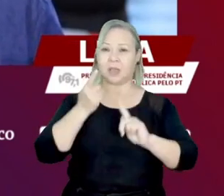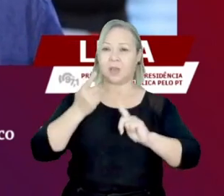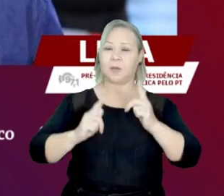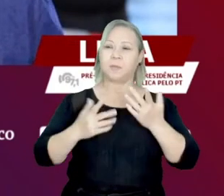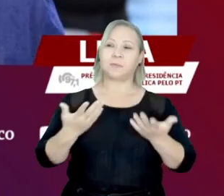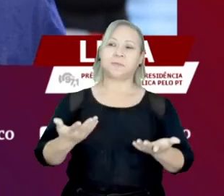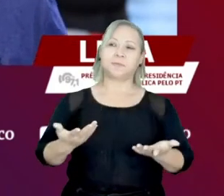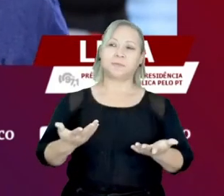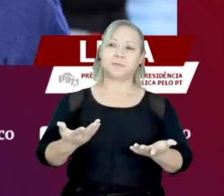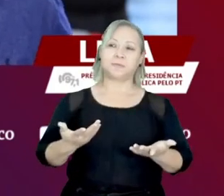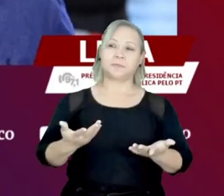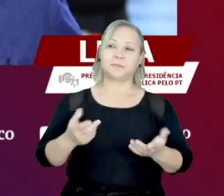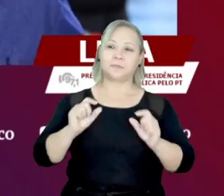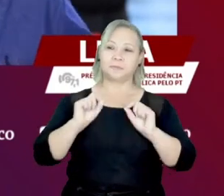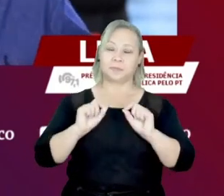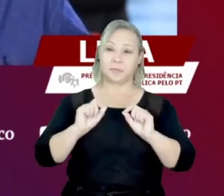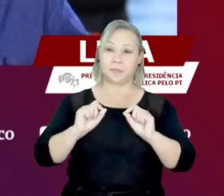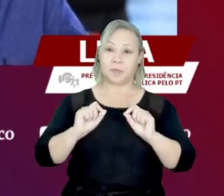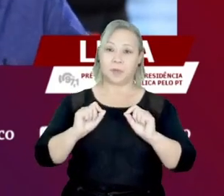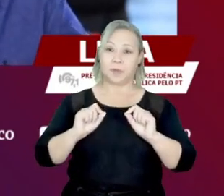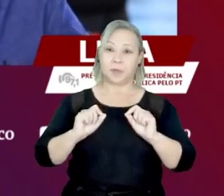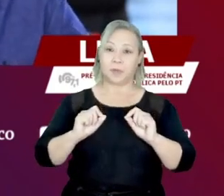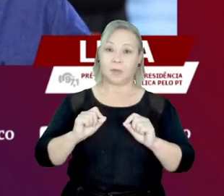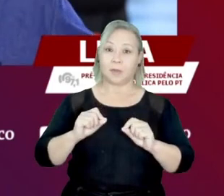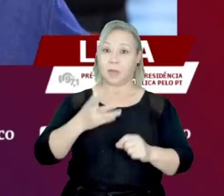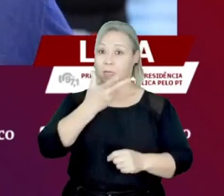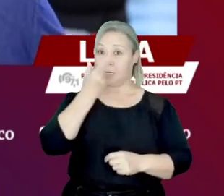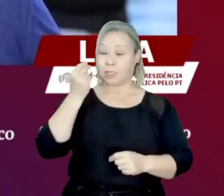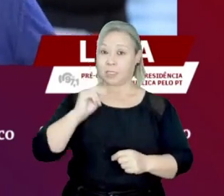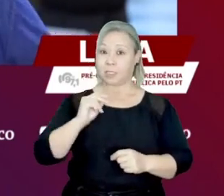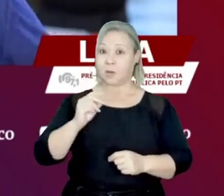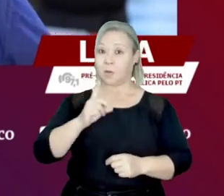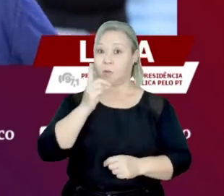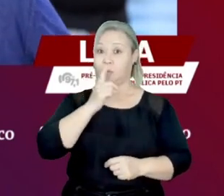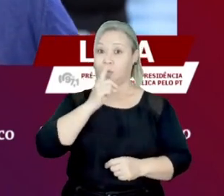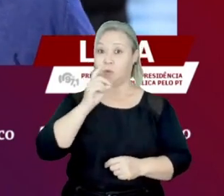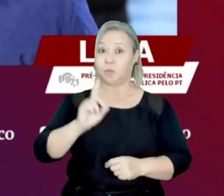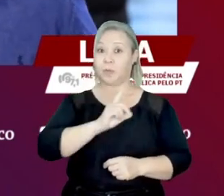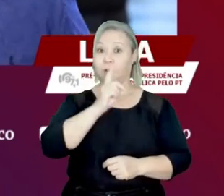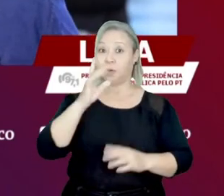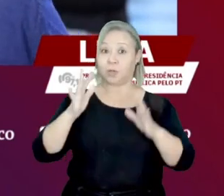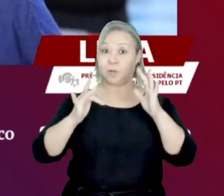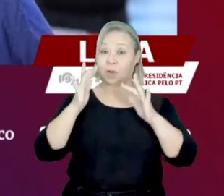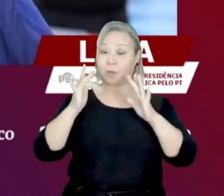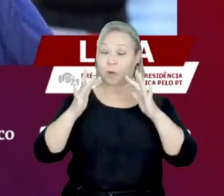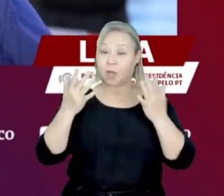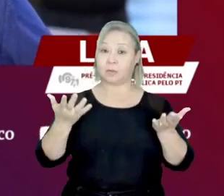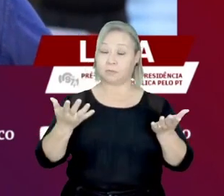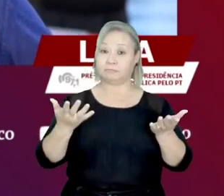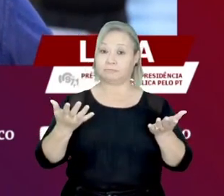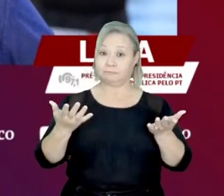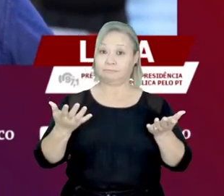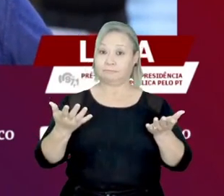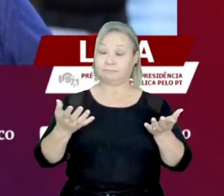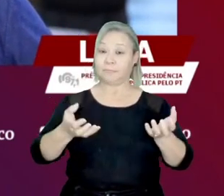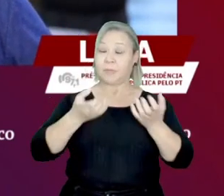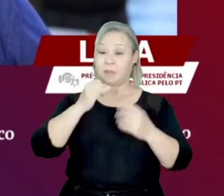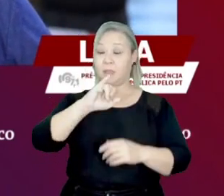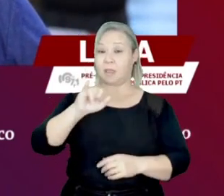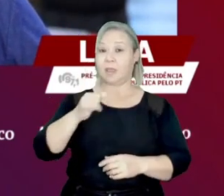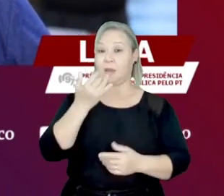Eu queria aproveitar essa entrevista para tentar passar uma mensagem. Eu, quando estava preso, eu